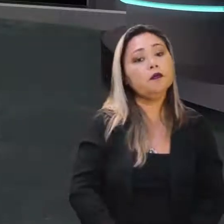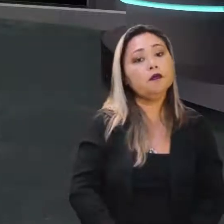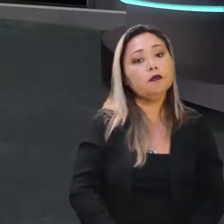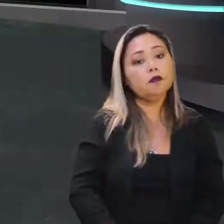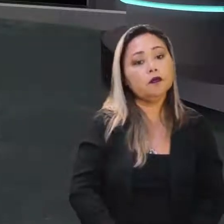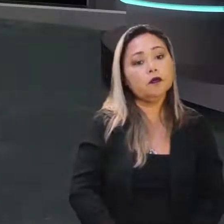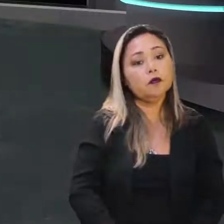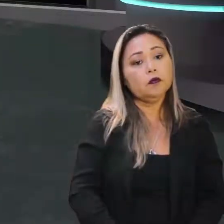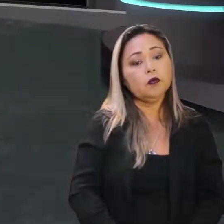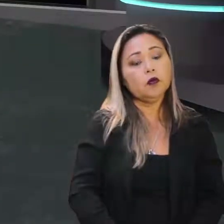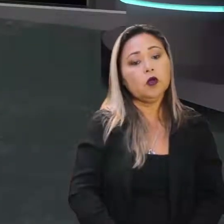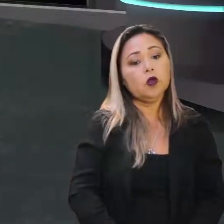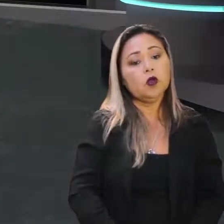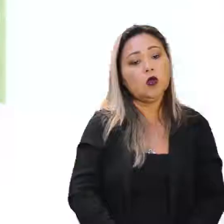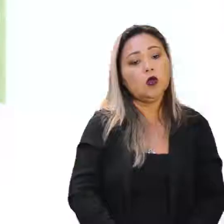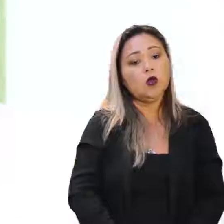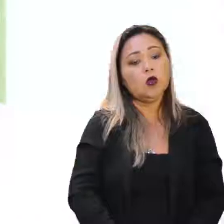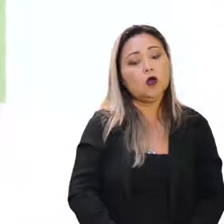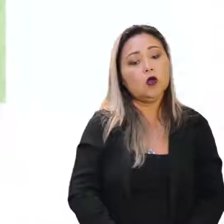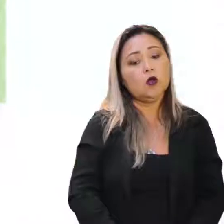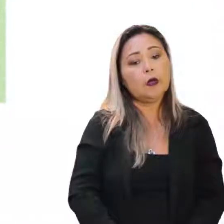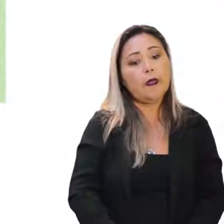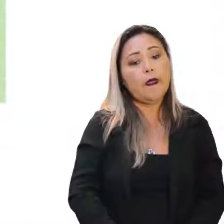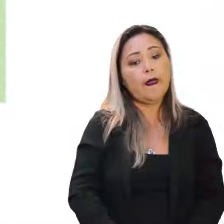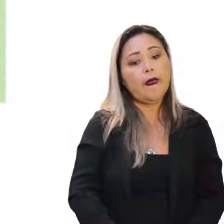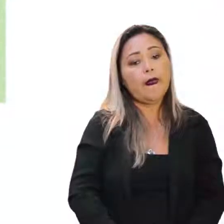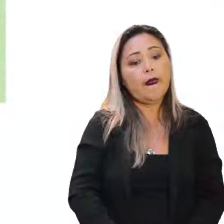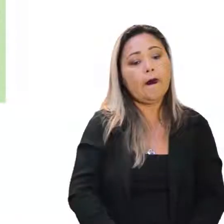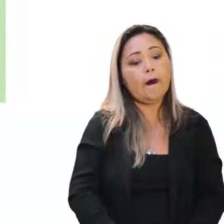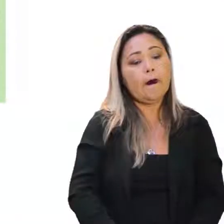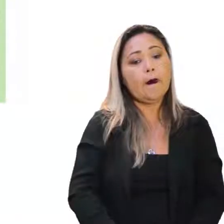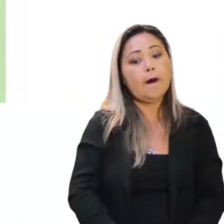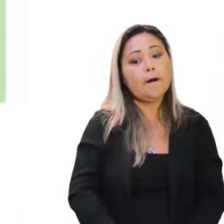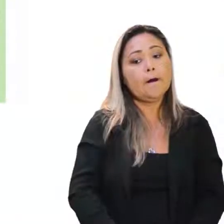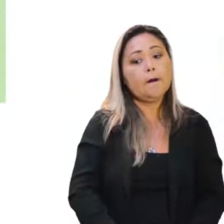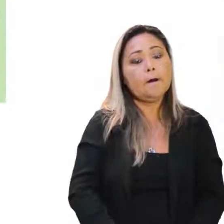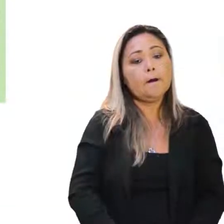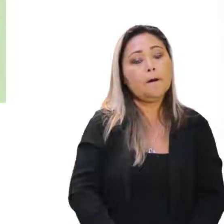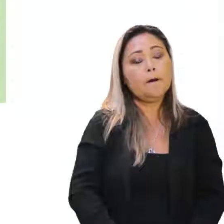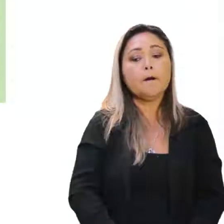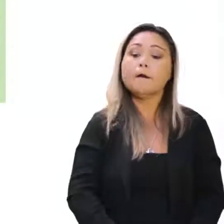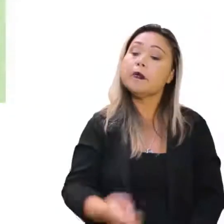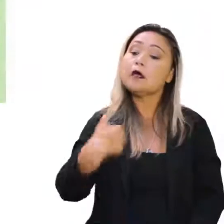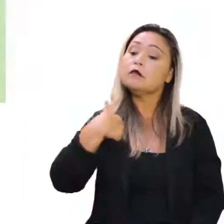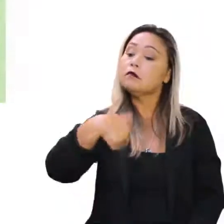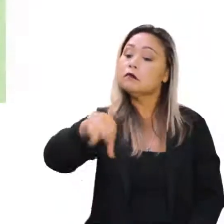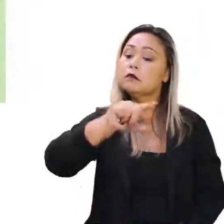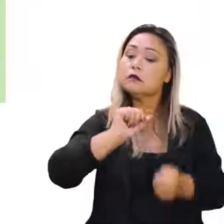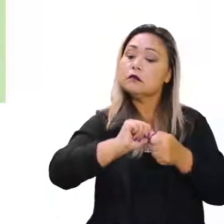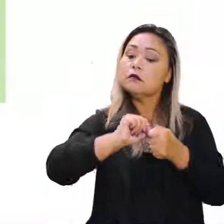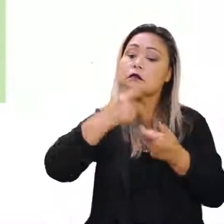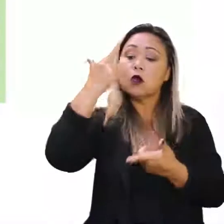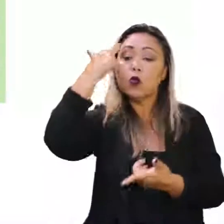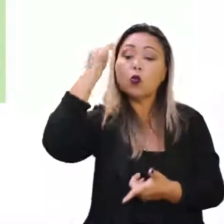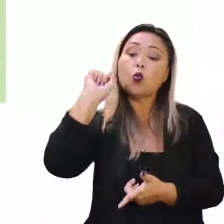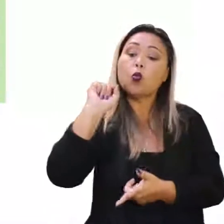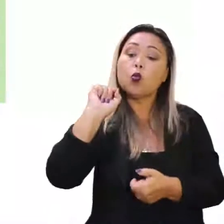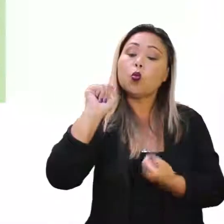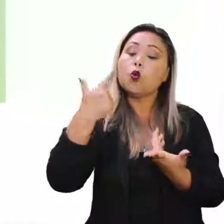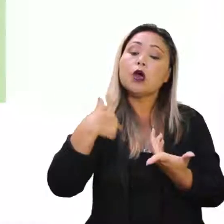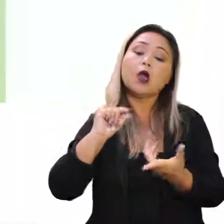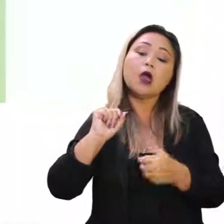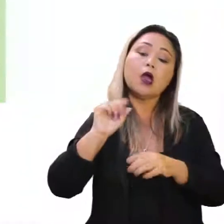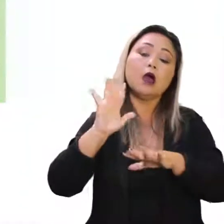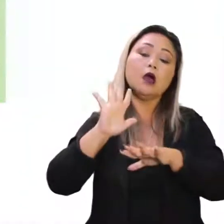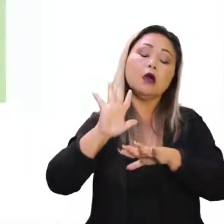voltando aqui ao nosso texto, então vocês já fizeram aí, teve essa noção sobre o academicismo, né? Termo